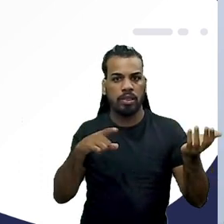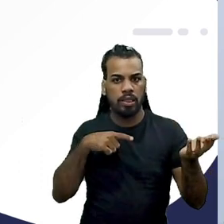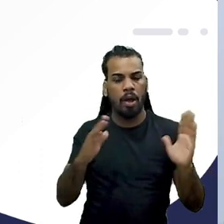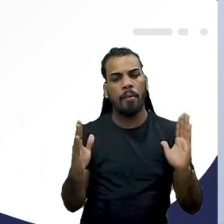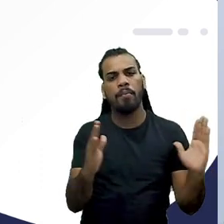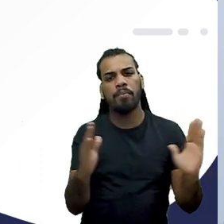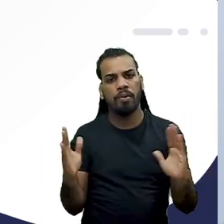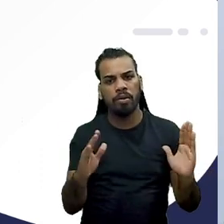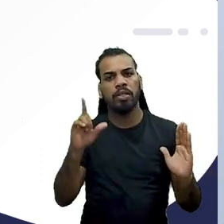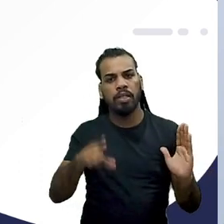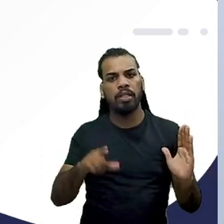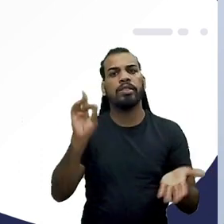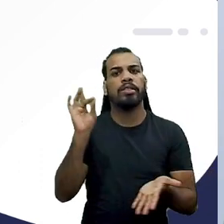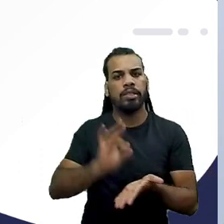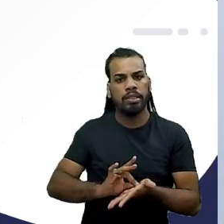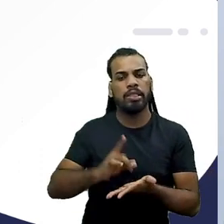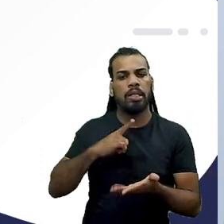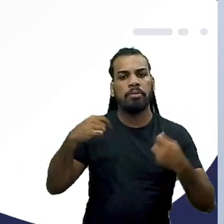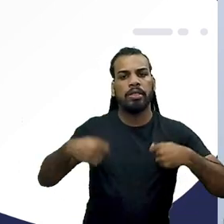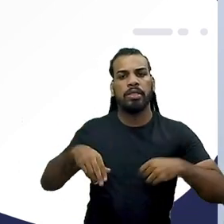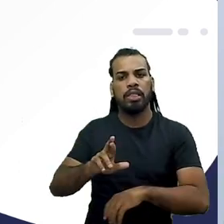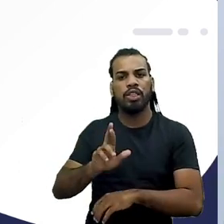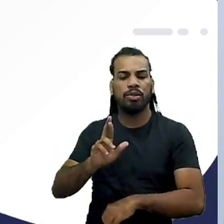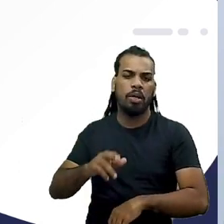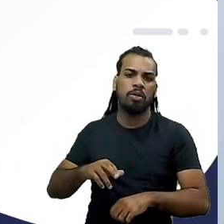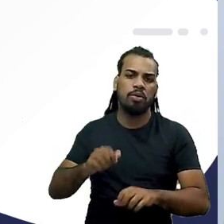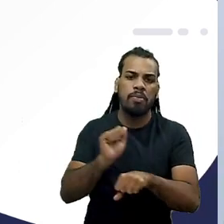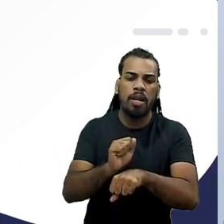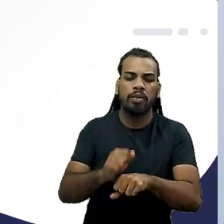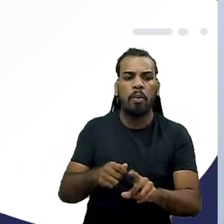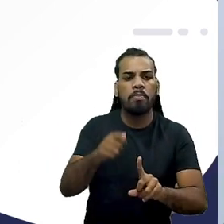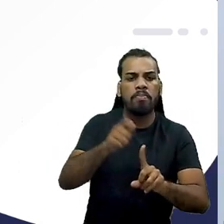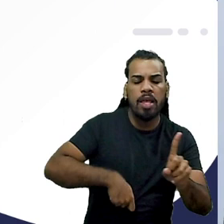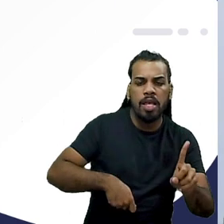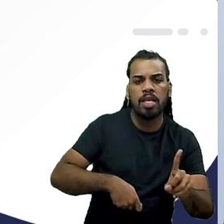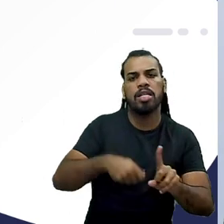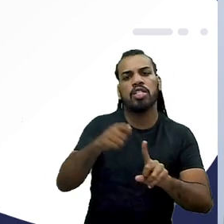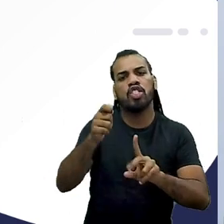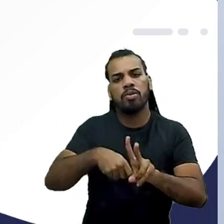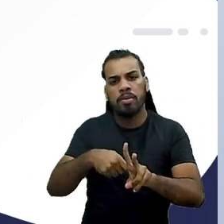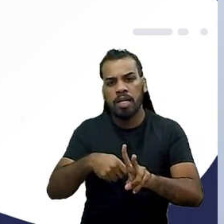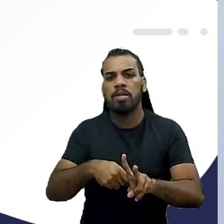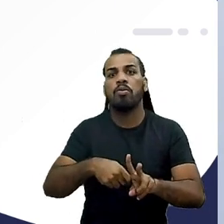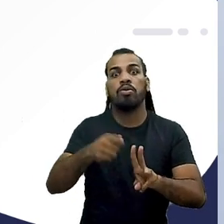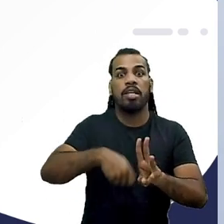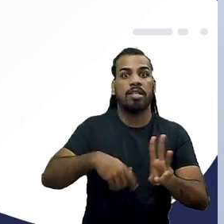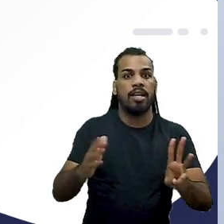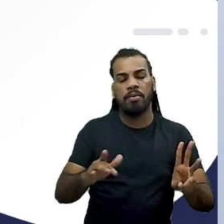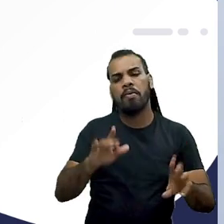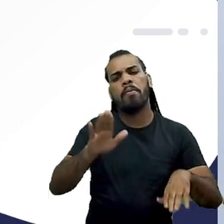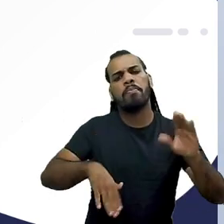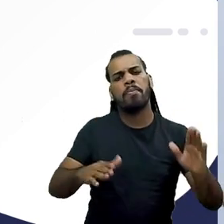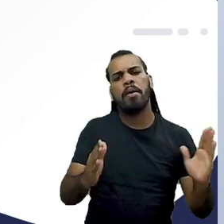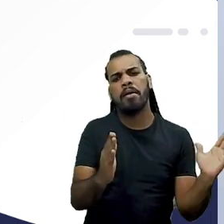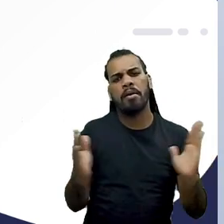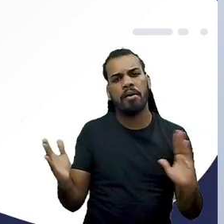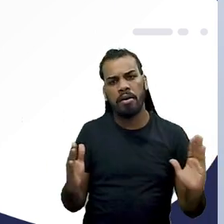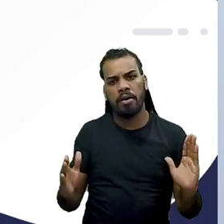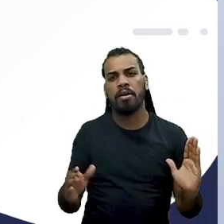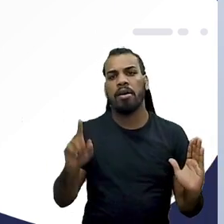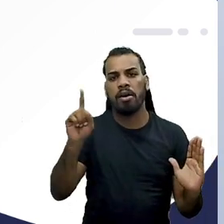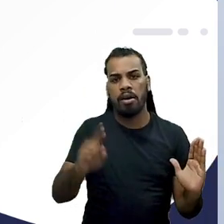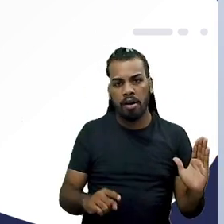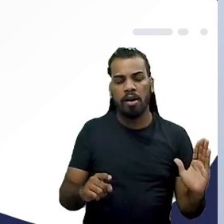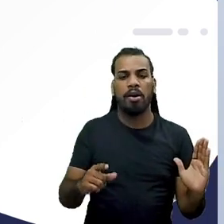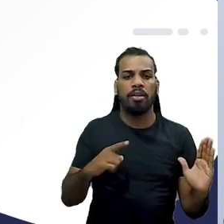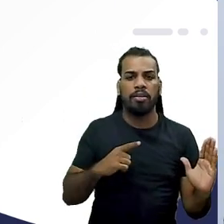período onde realmente ele tem que esperar o primeiro mês, o segundo mês, talvez o terceiro mês. Depois de um certo período é que o empreendimento